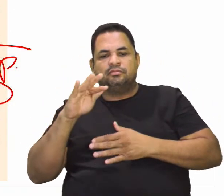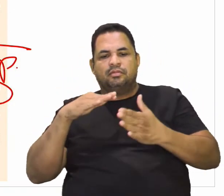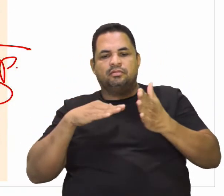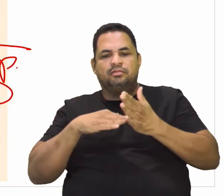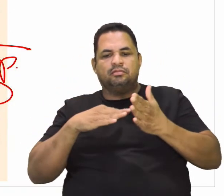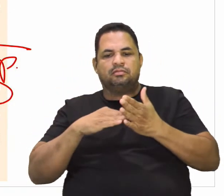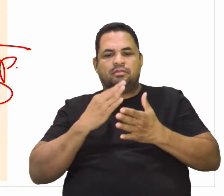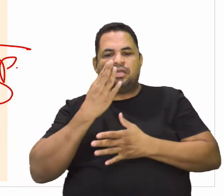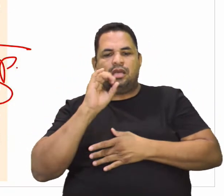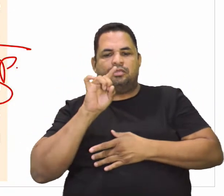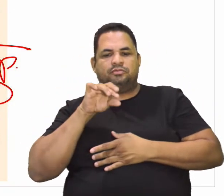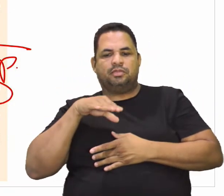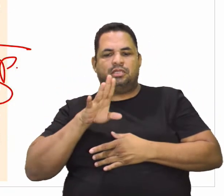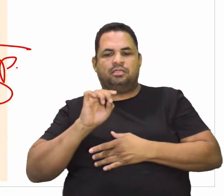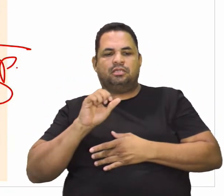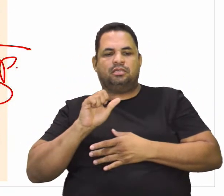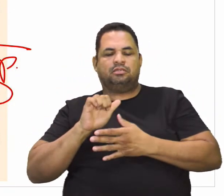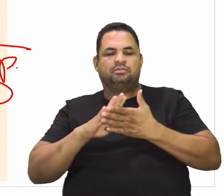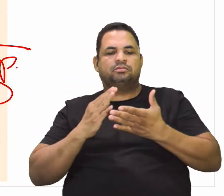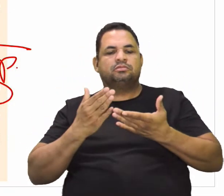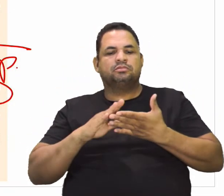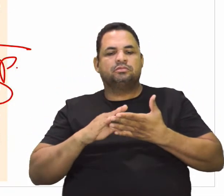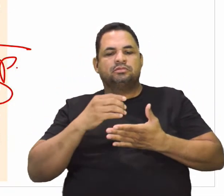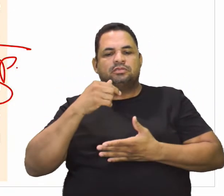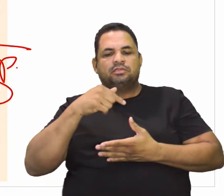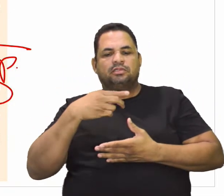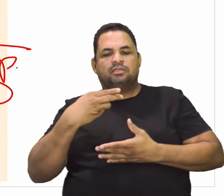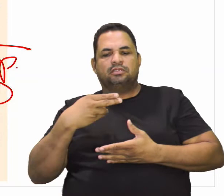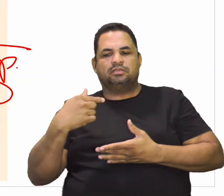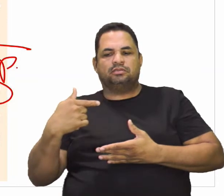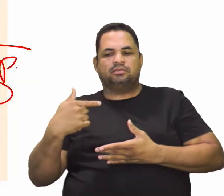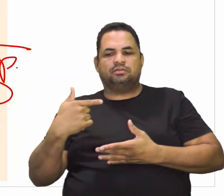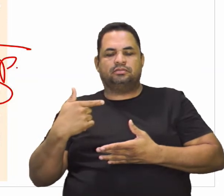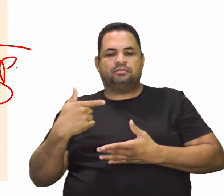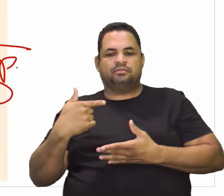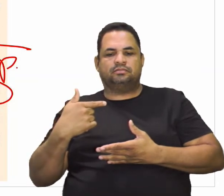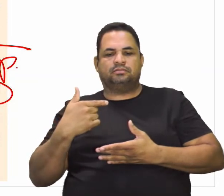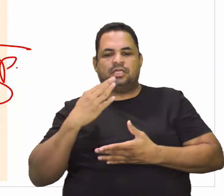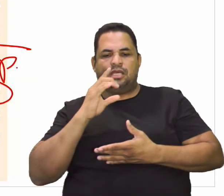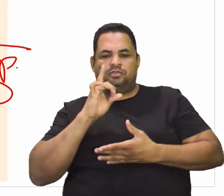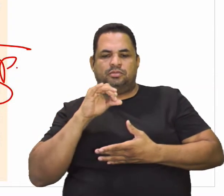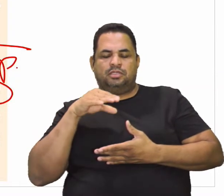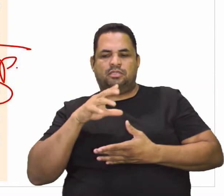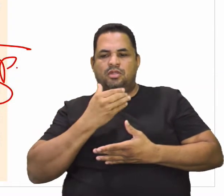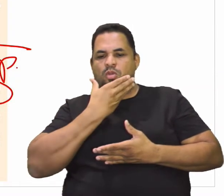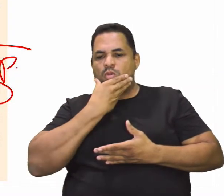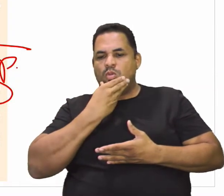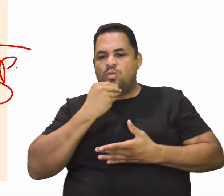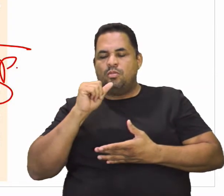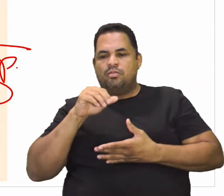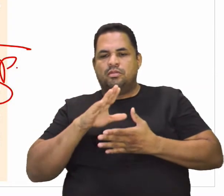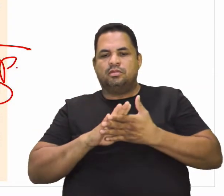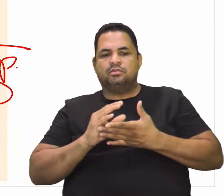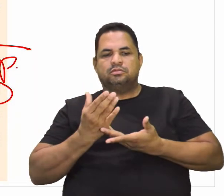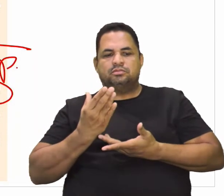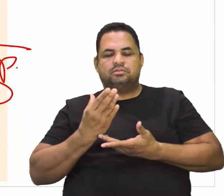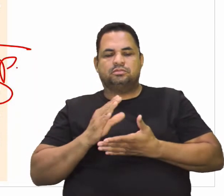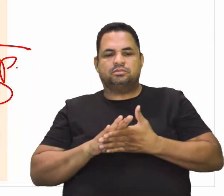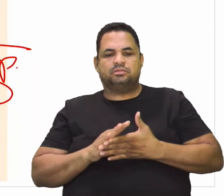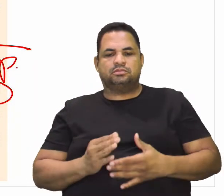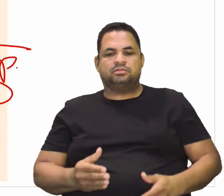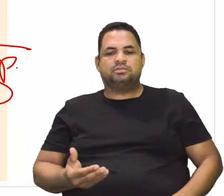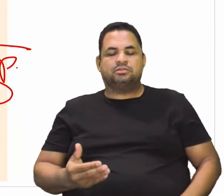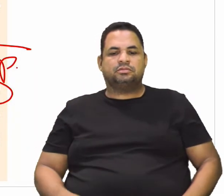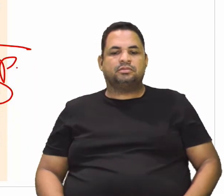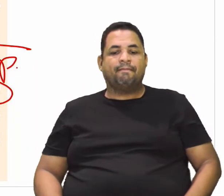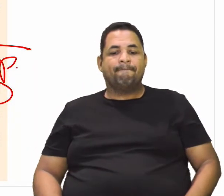por Carlos Martel. Lá em 732, Carlos Martel, da dinastia carolíngia ali,